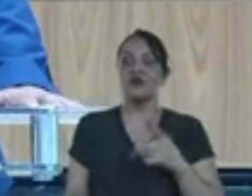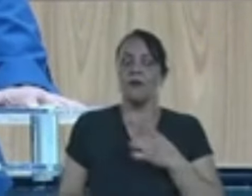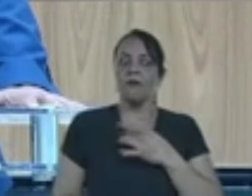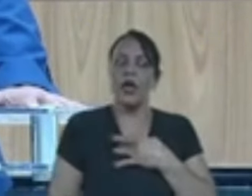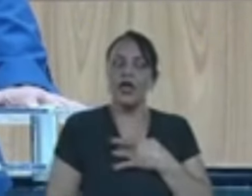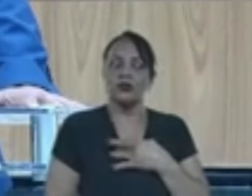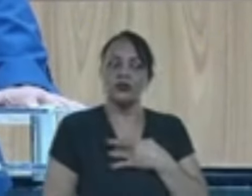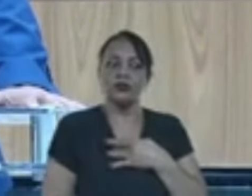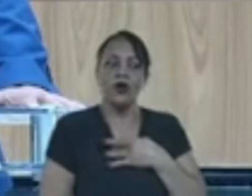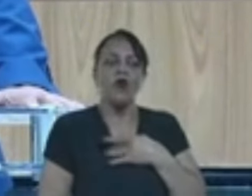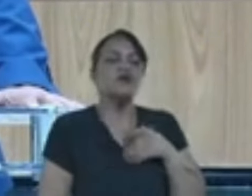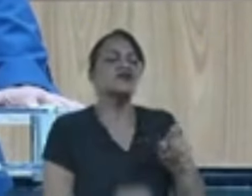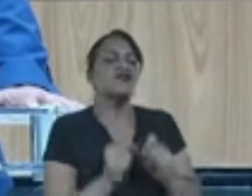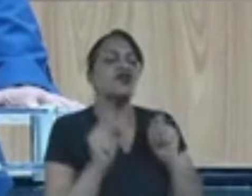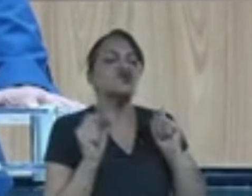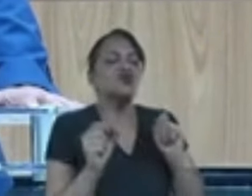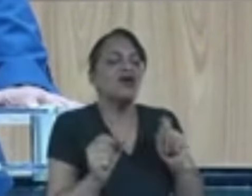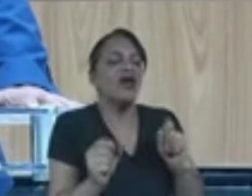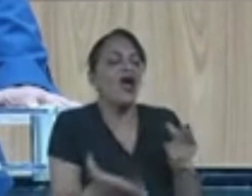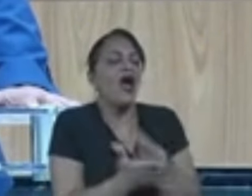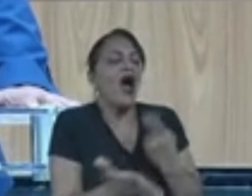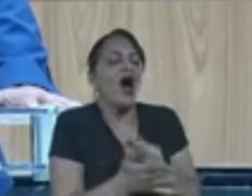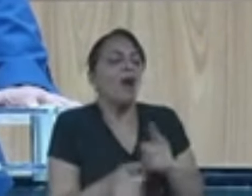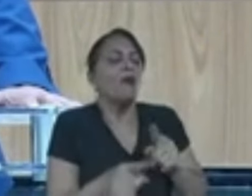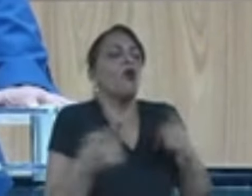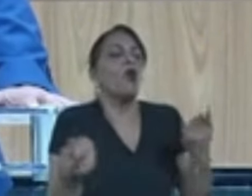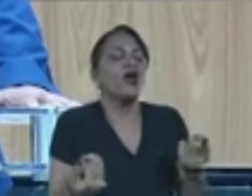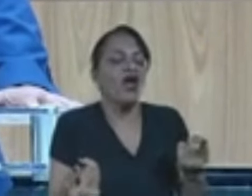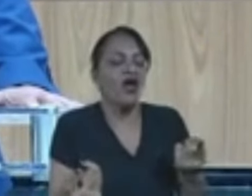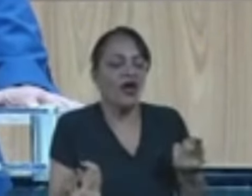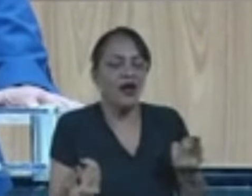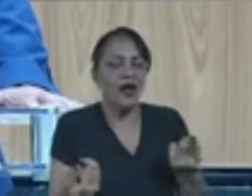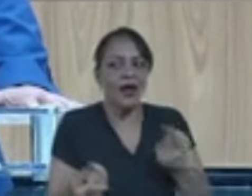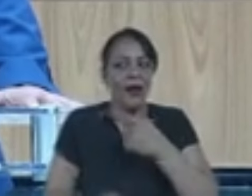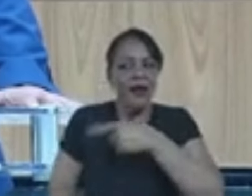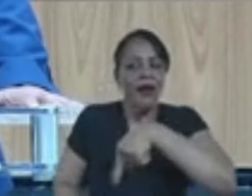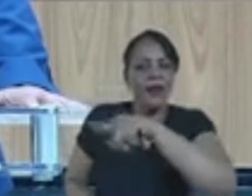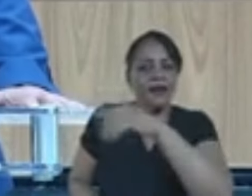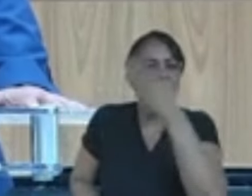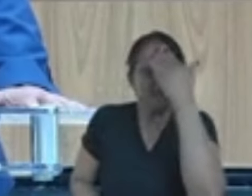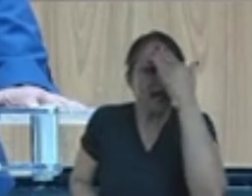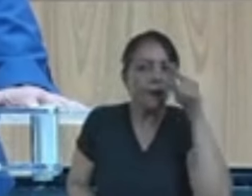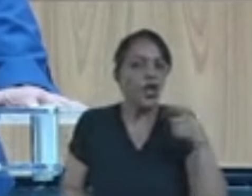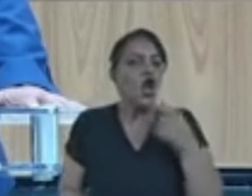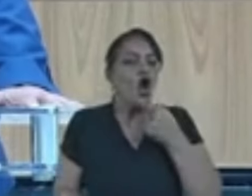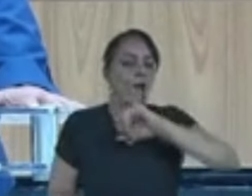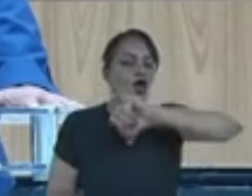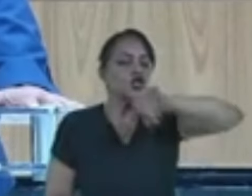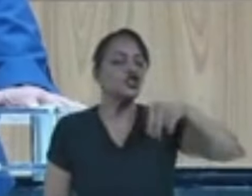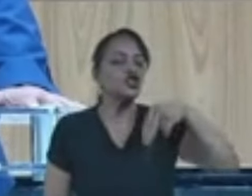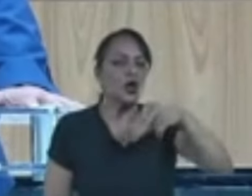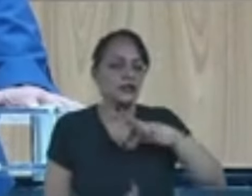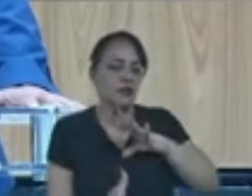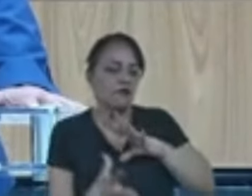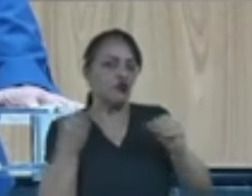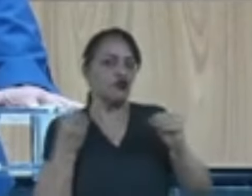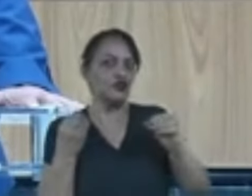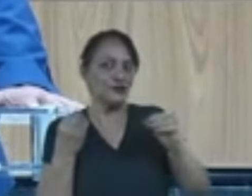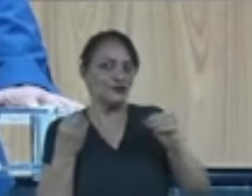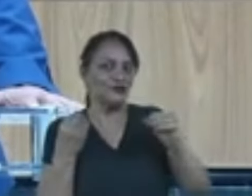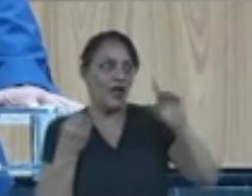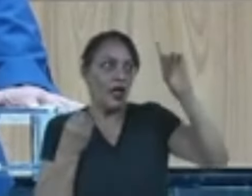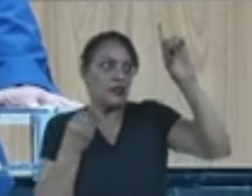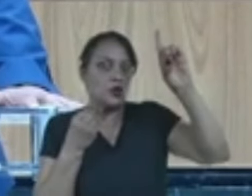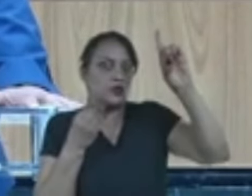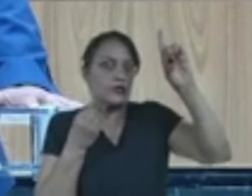isso que você fez? Pois aqueles homens sabiam que Jonas estava fugindo da presença do Senhor, porque ele lhes